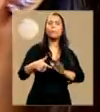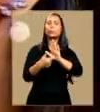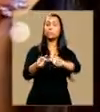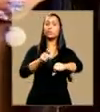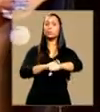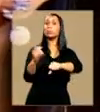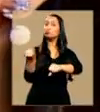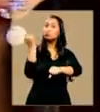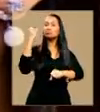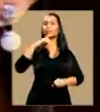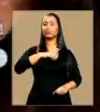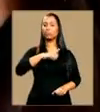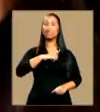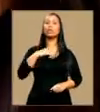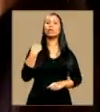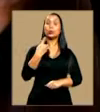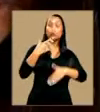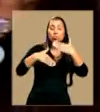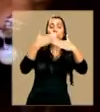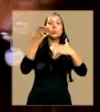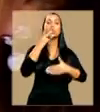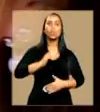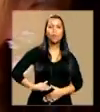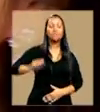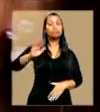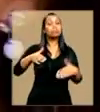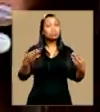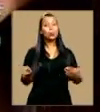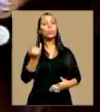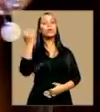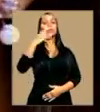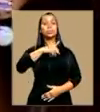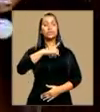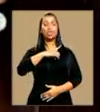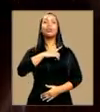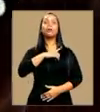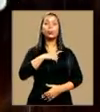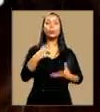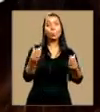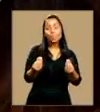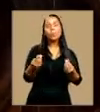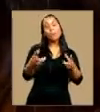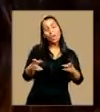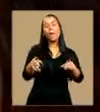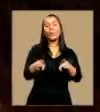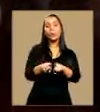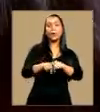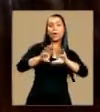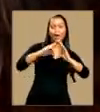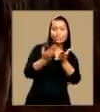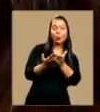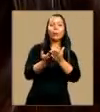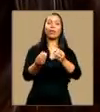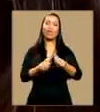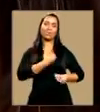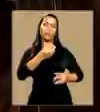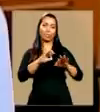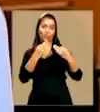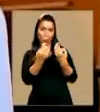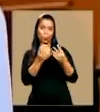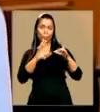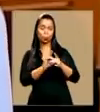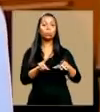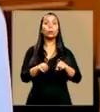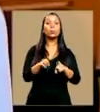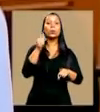ela é marcada por momentos importantes no desenvolvimento da criança. E tão importante quanto a atuação da escola é a vivência em família.